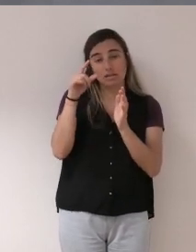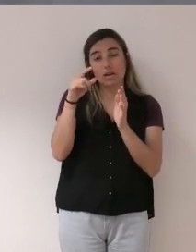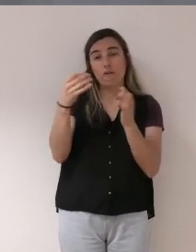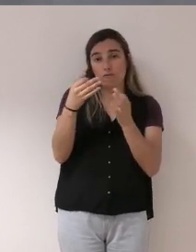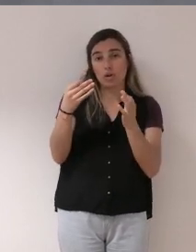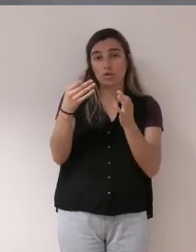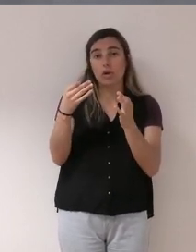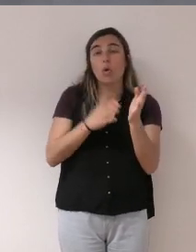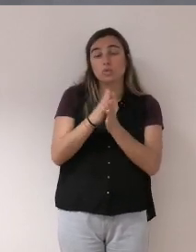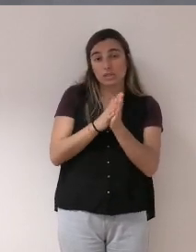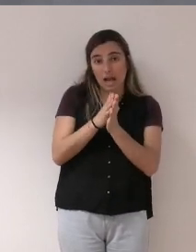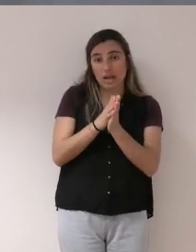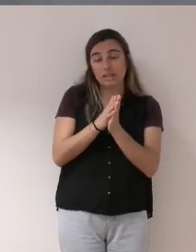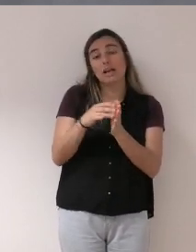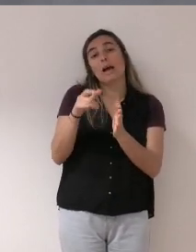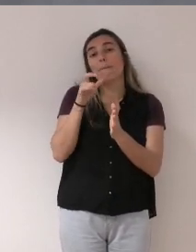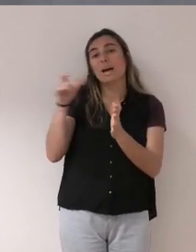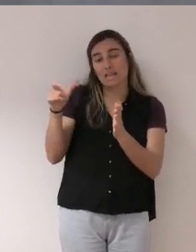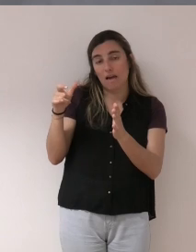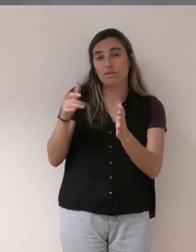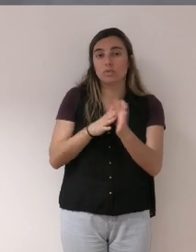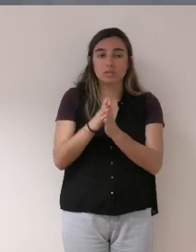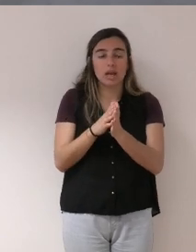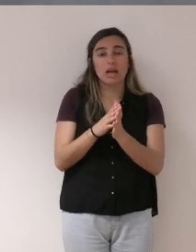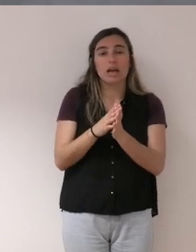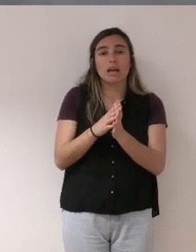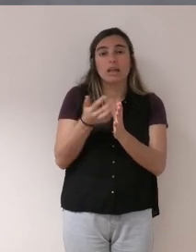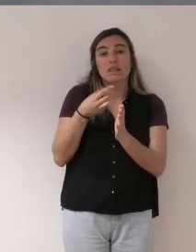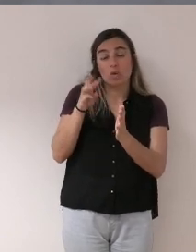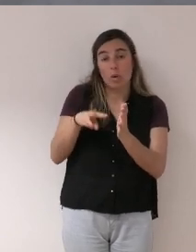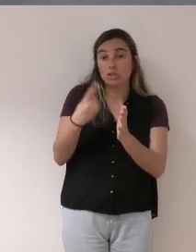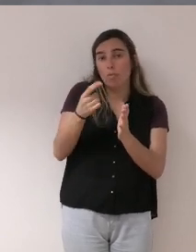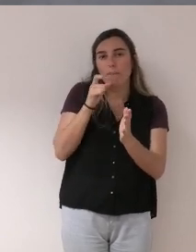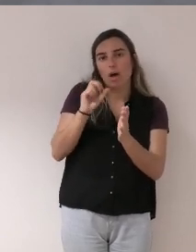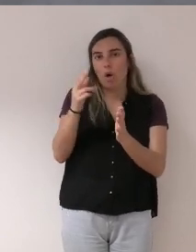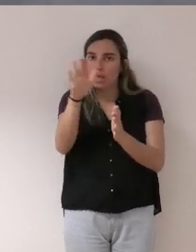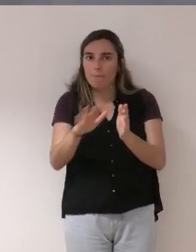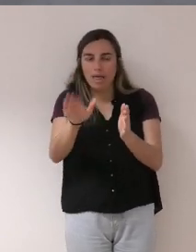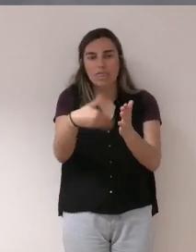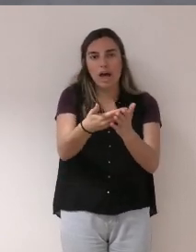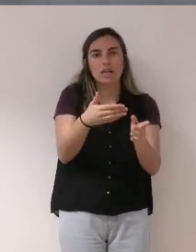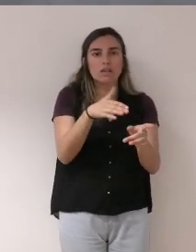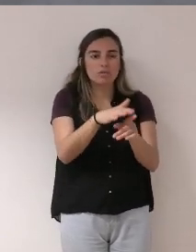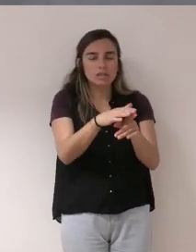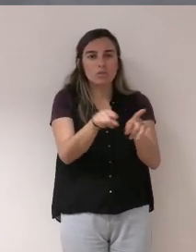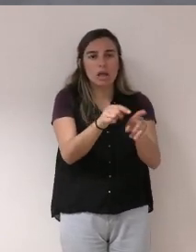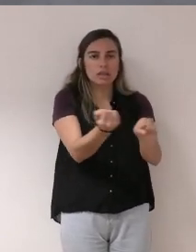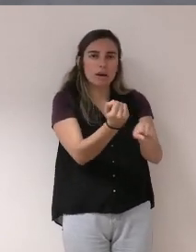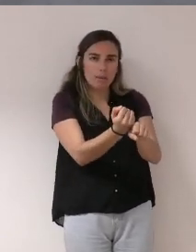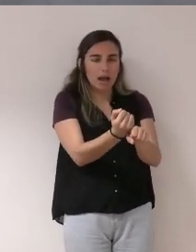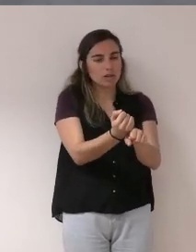imediato do peso das palavras, utilizando as linguagens como se a inscrição de uma dada palavra ou de uma dada imagem implicasse transportar para o trabalho a